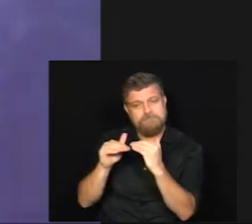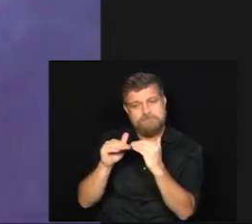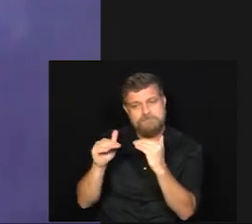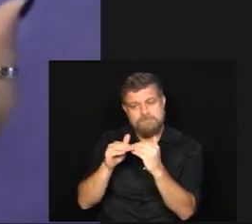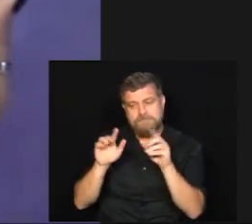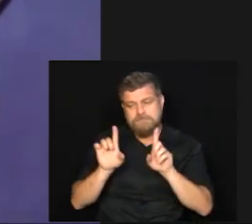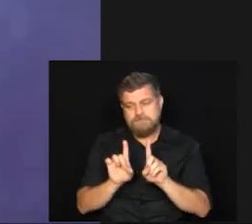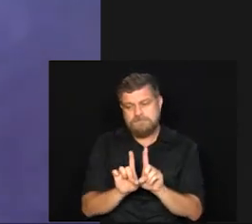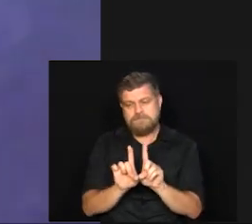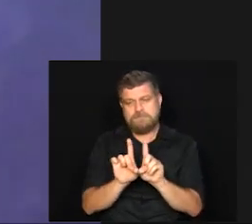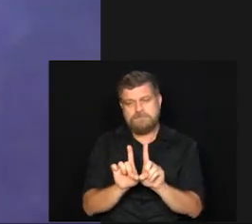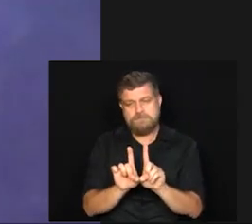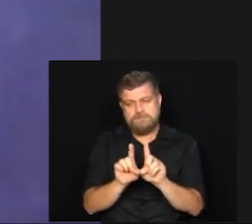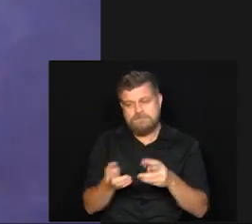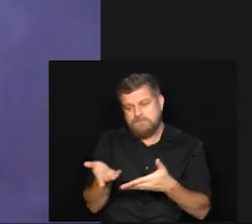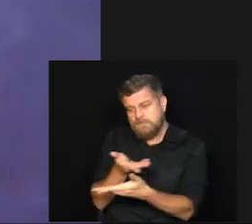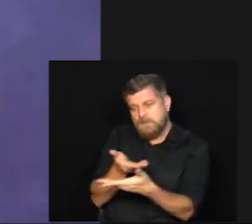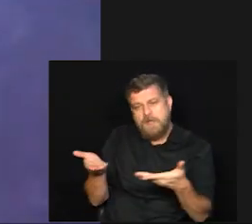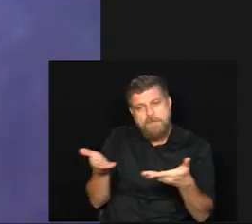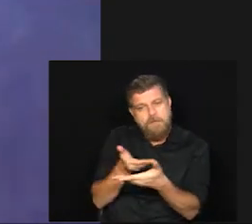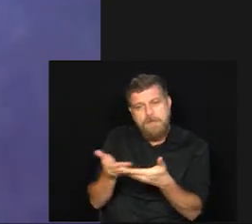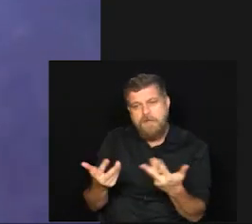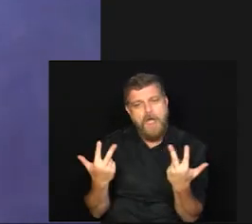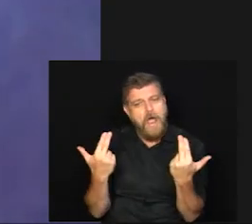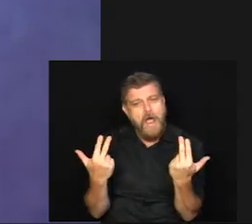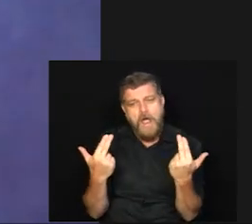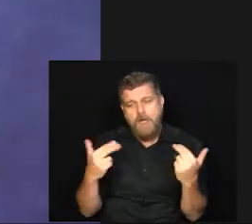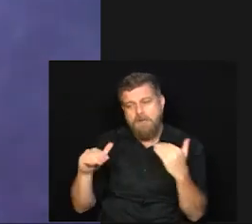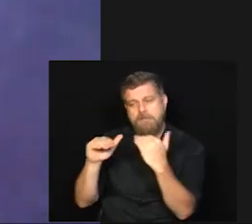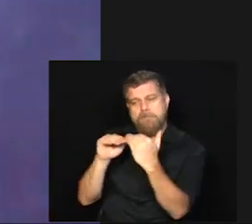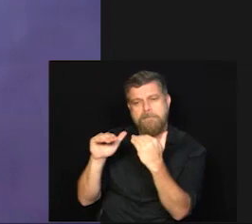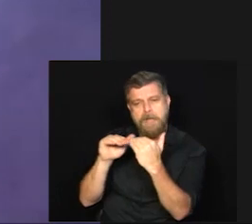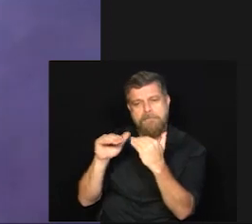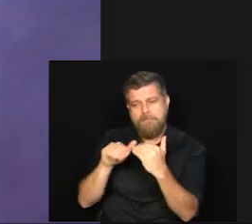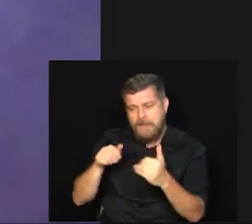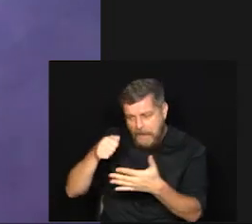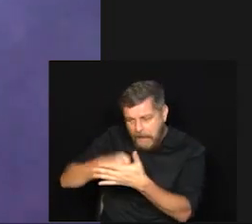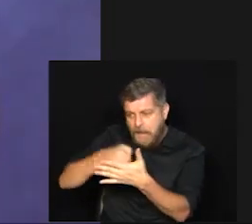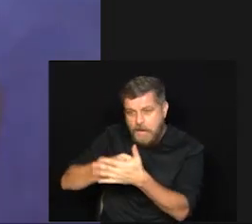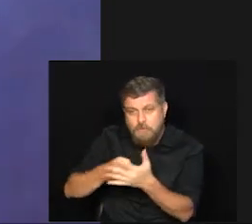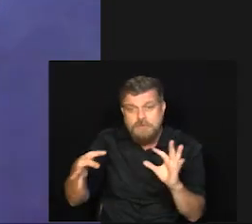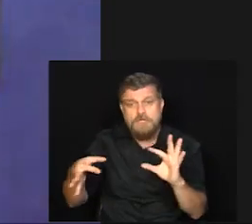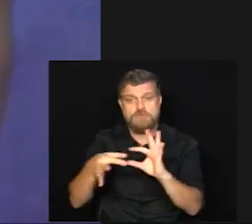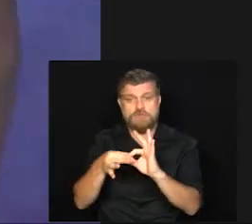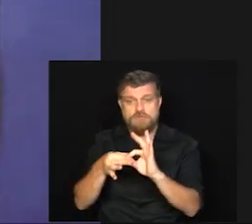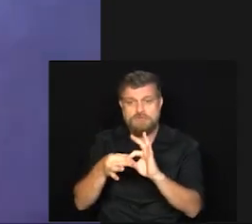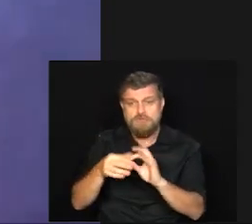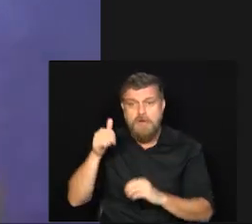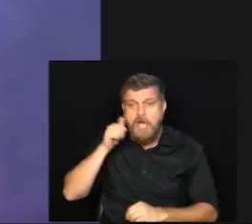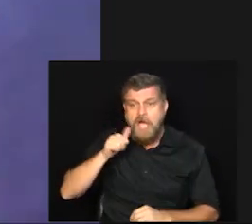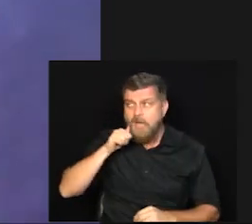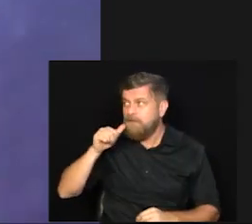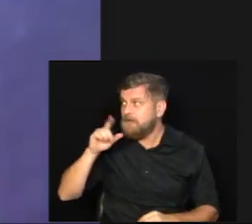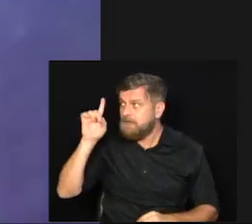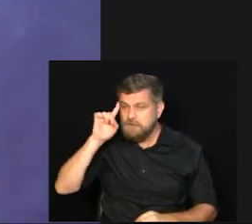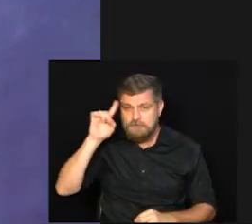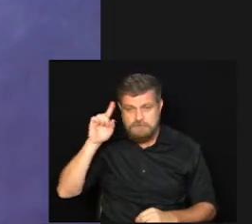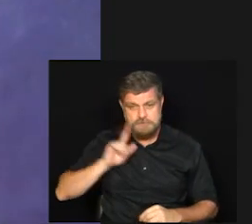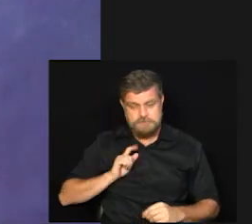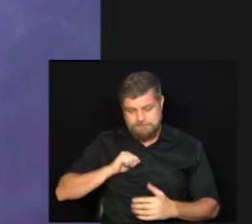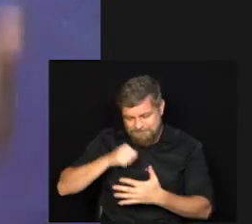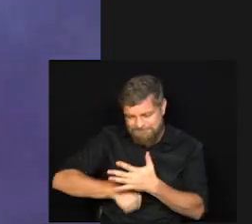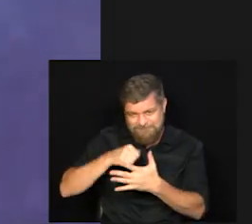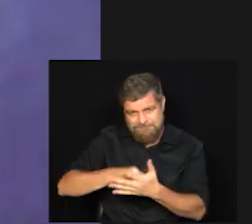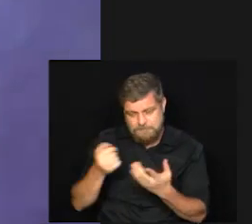como uma companheira. Ela tá do mesmo lado que você, ela luta junto com você, ela tá lá todo dia na batalha junto